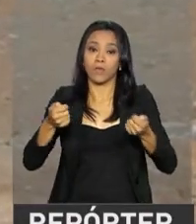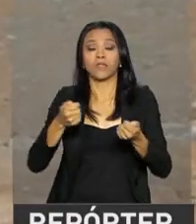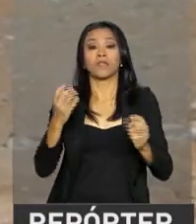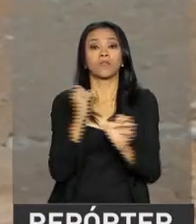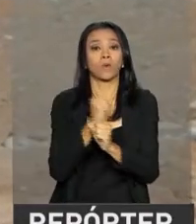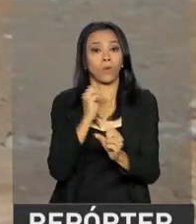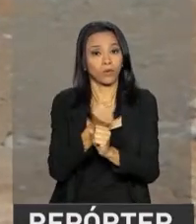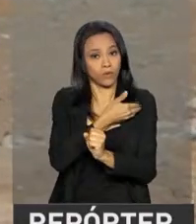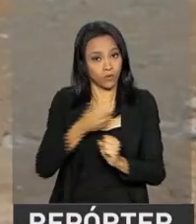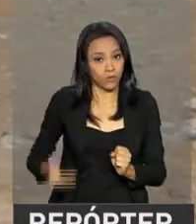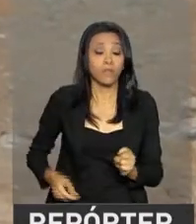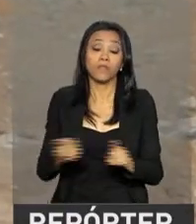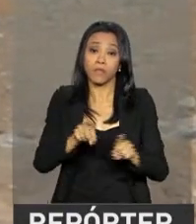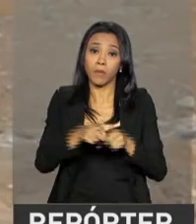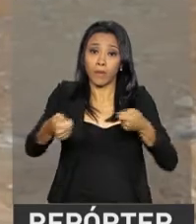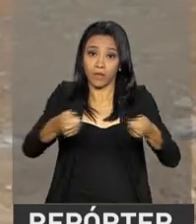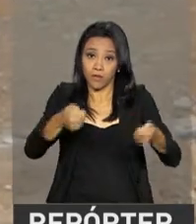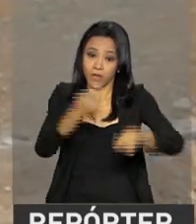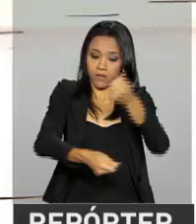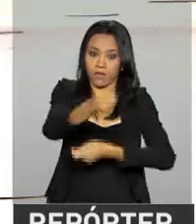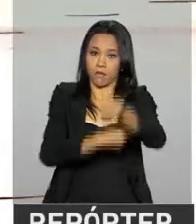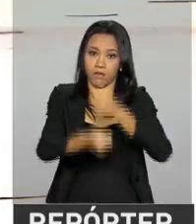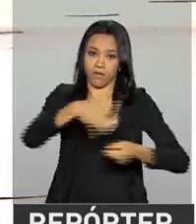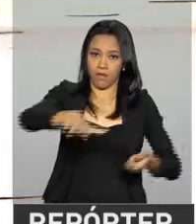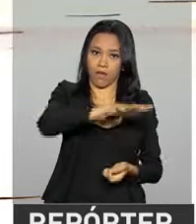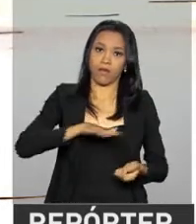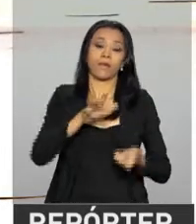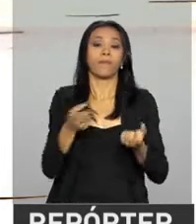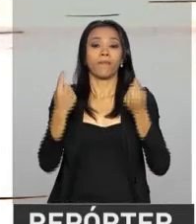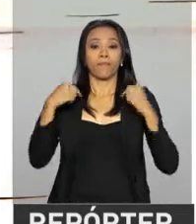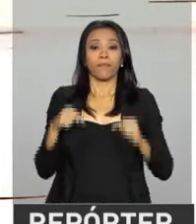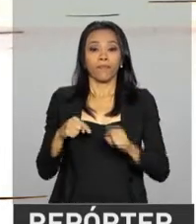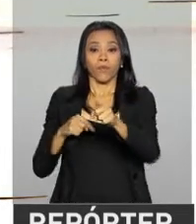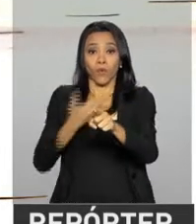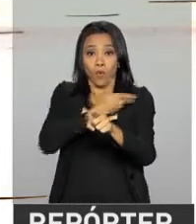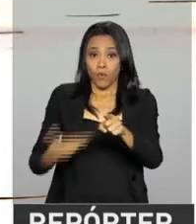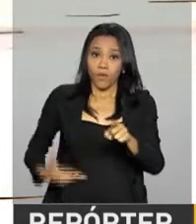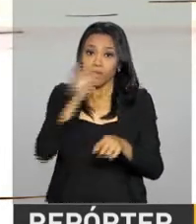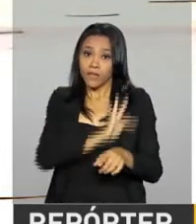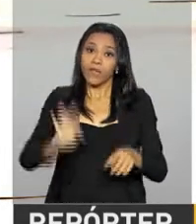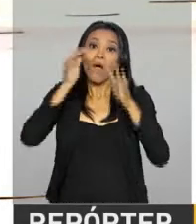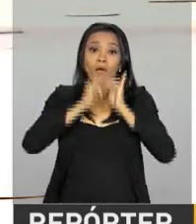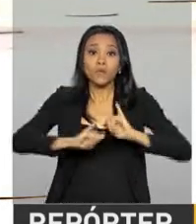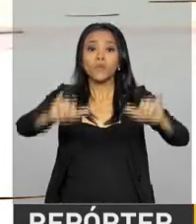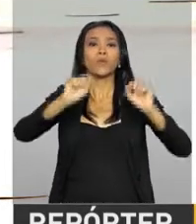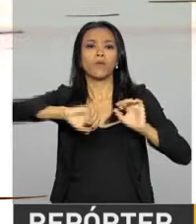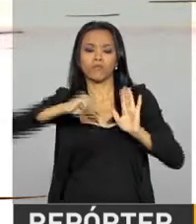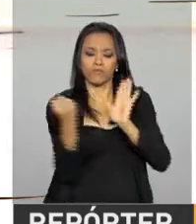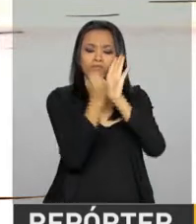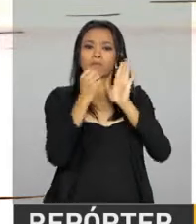ao equilíbrio da nossa economia, que é o setor de agrobusiness. O governo federal também anunciou a criação de um selo de qualidade